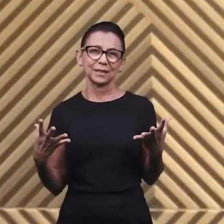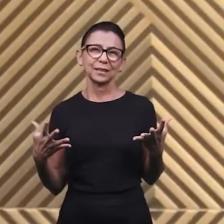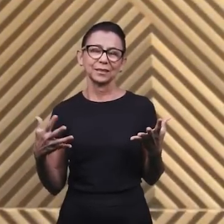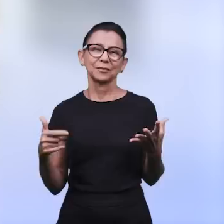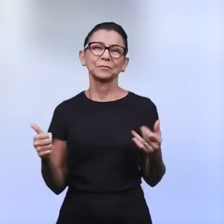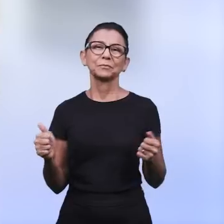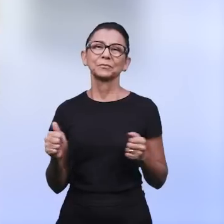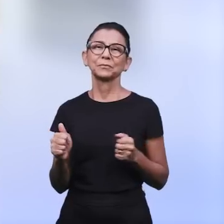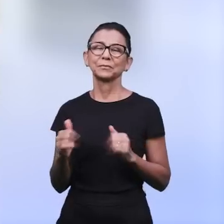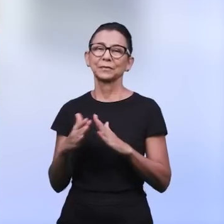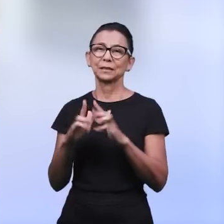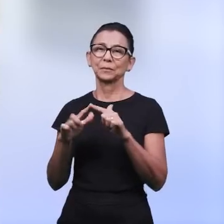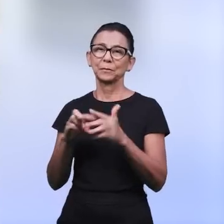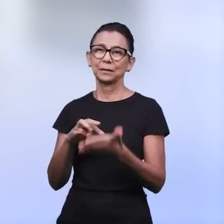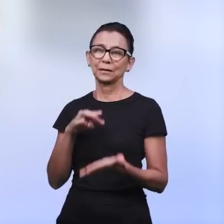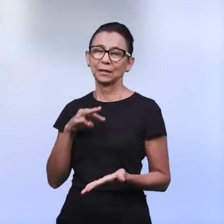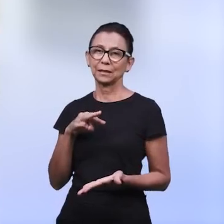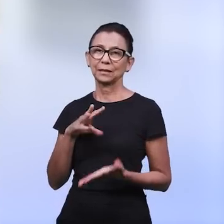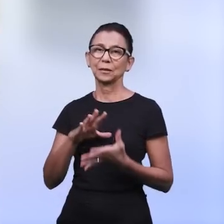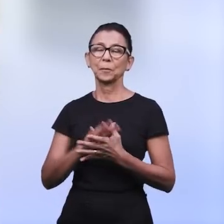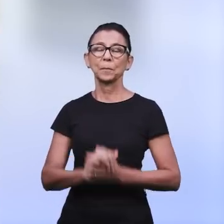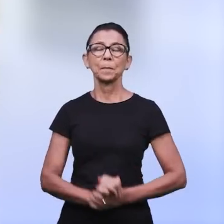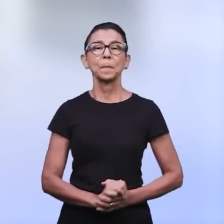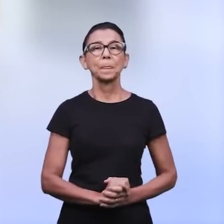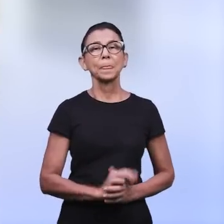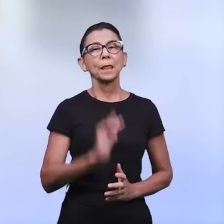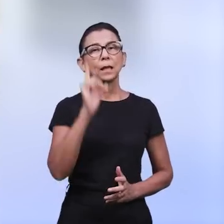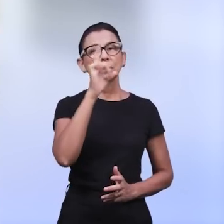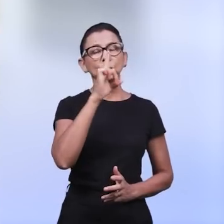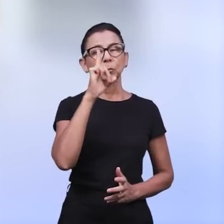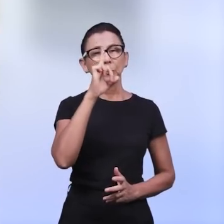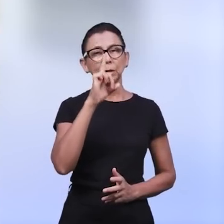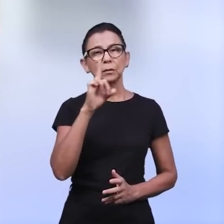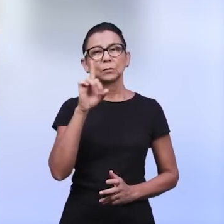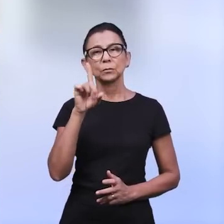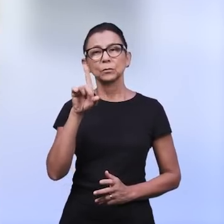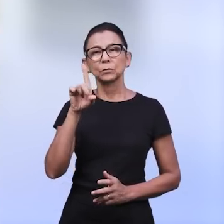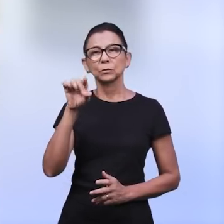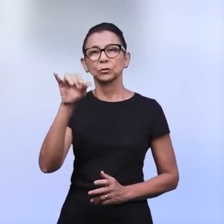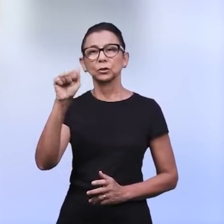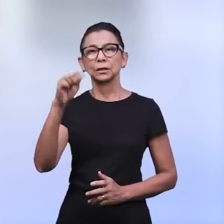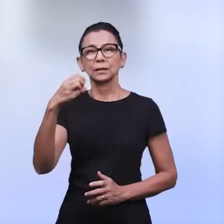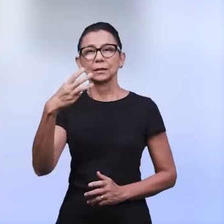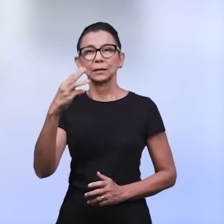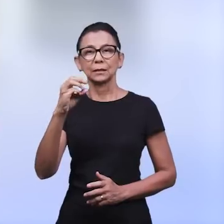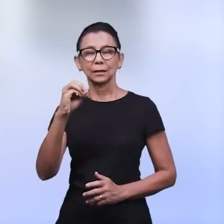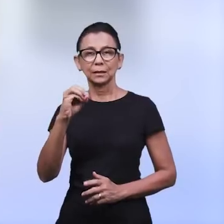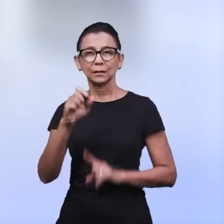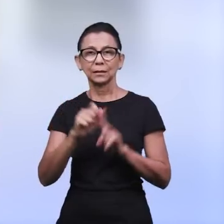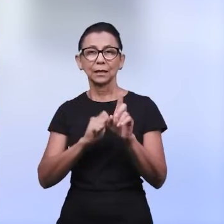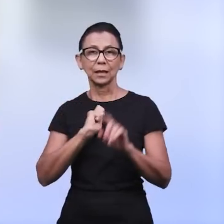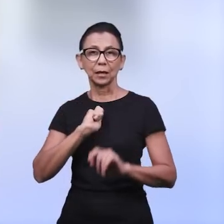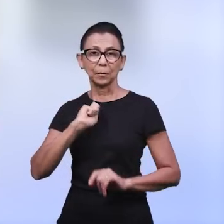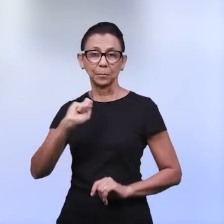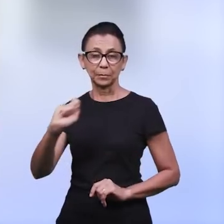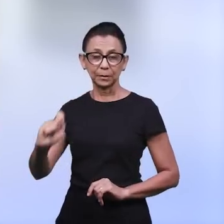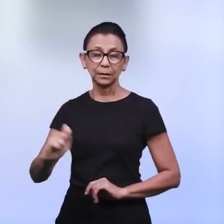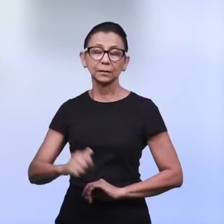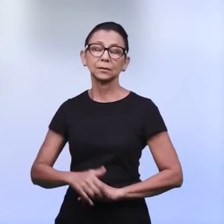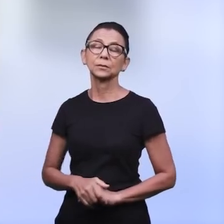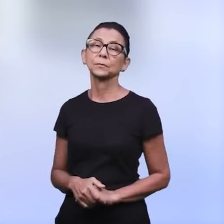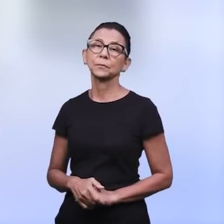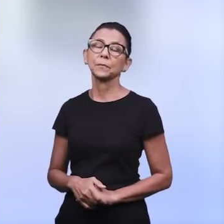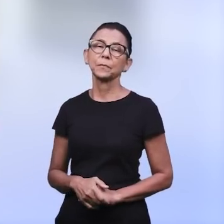Sul. No domingo, dia 30 de abril, os irmãos da Igreja Cristã Maranata da Restinga, sob o ministério do pastor Alexandre